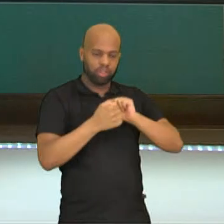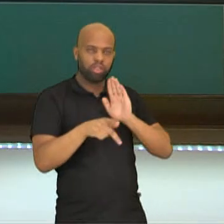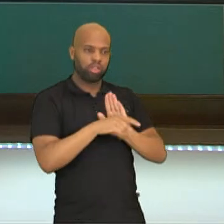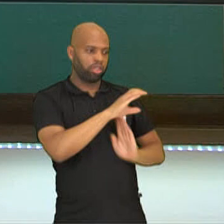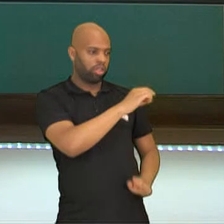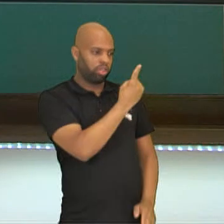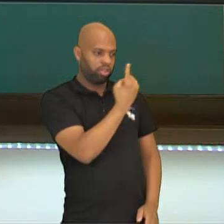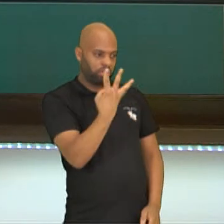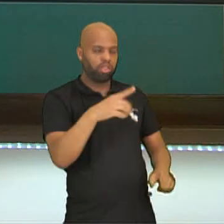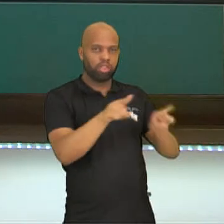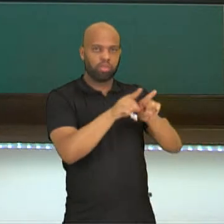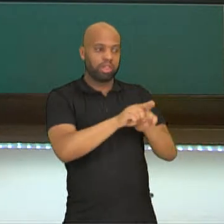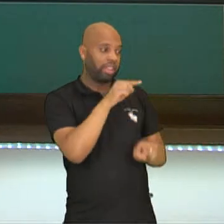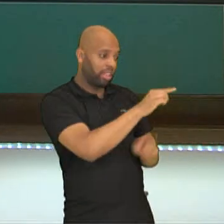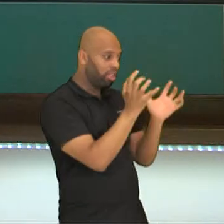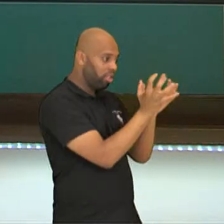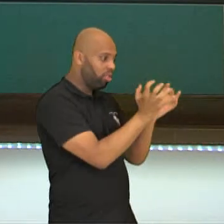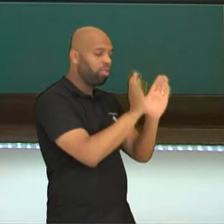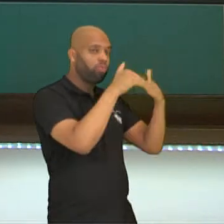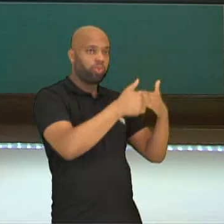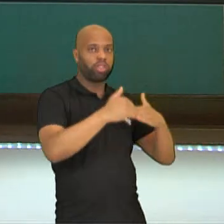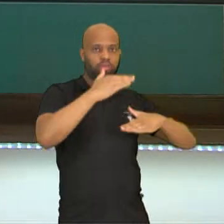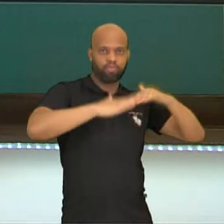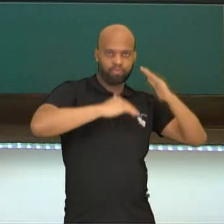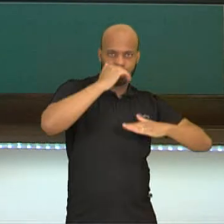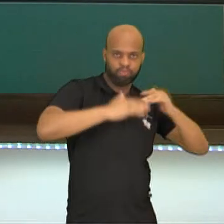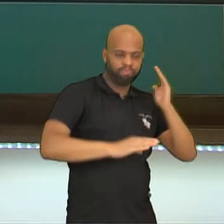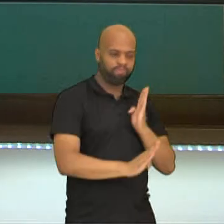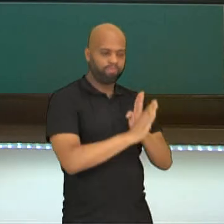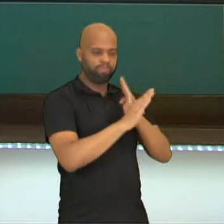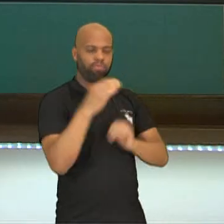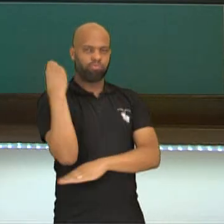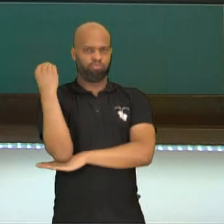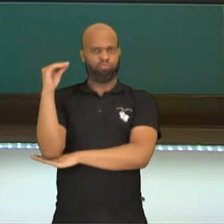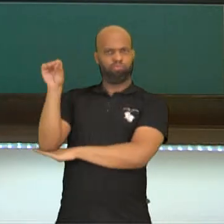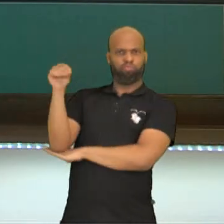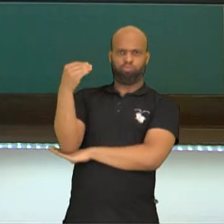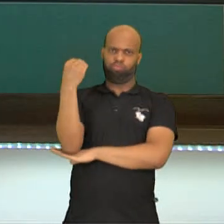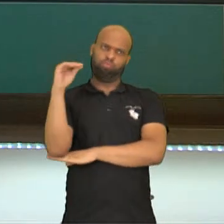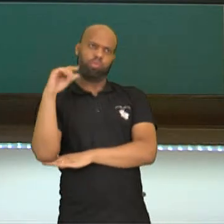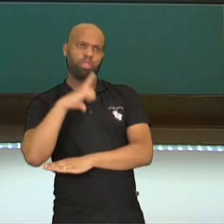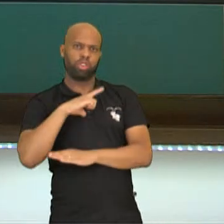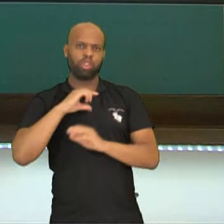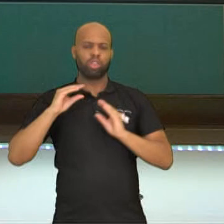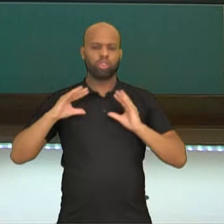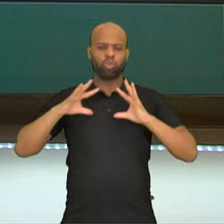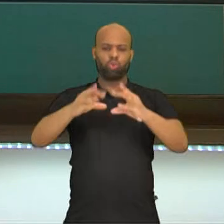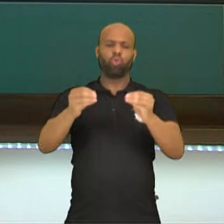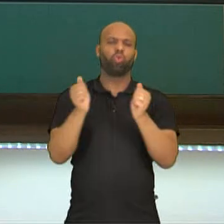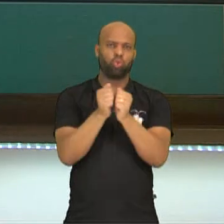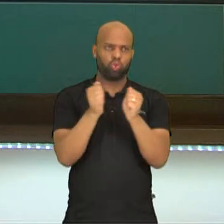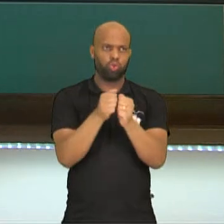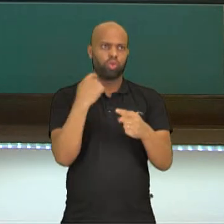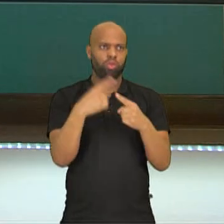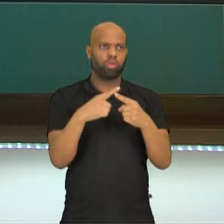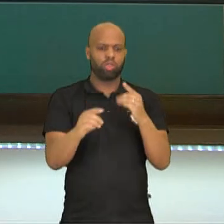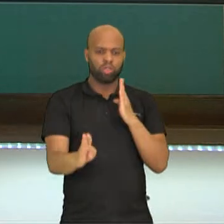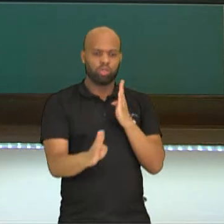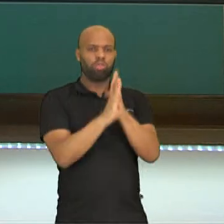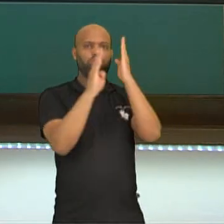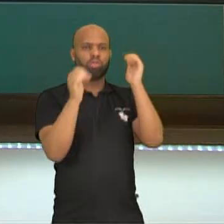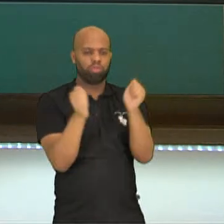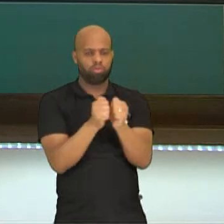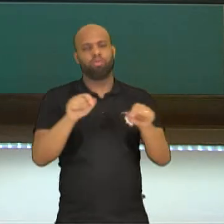carbono 14 dos isótopos, os cientistas descobriram que os tiranossauros aí andavam todos juntos. Afinal, eles foram encontrados